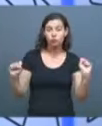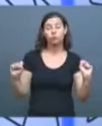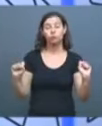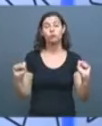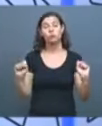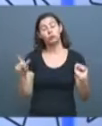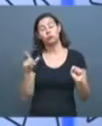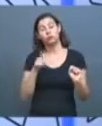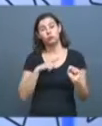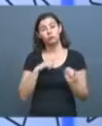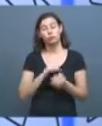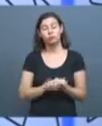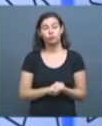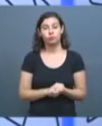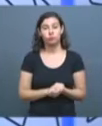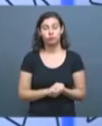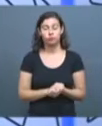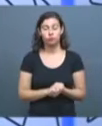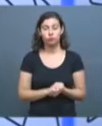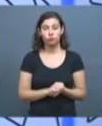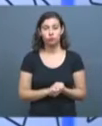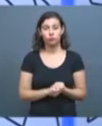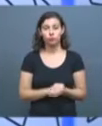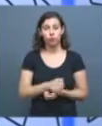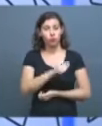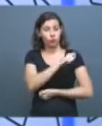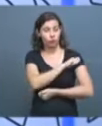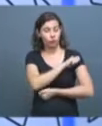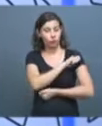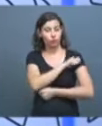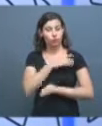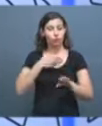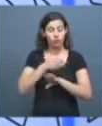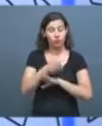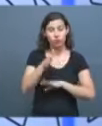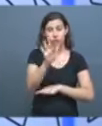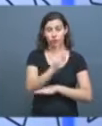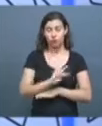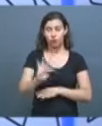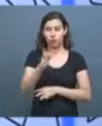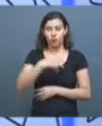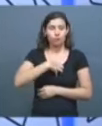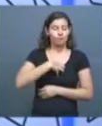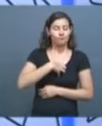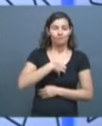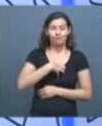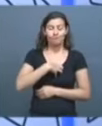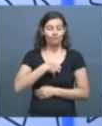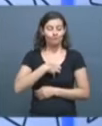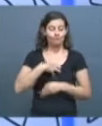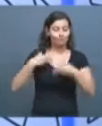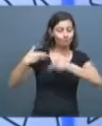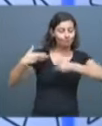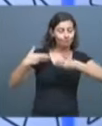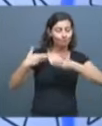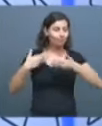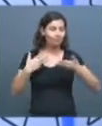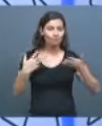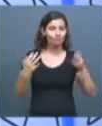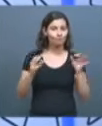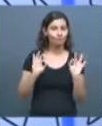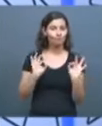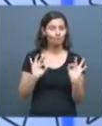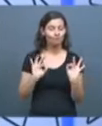comentado. E, na verdade, o aluno que se ingressa na universidade, ele se sente desamparado como um todo num novo